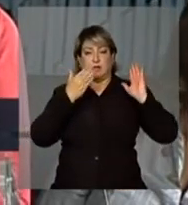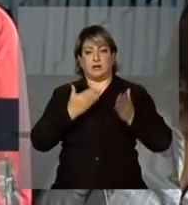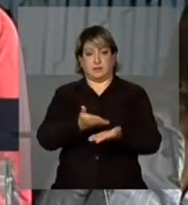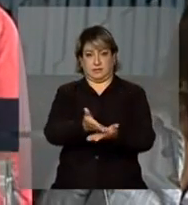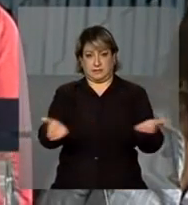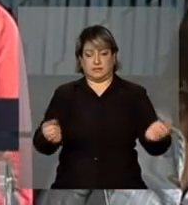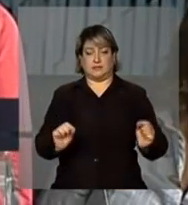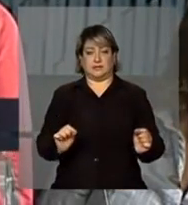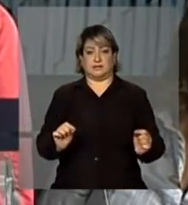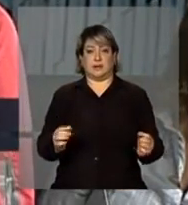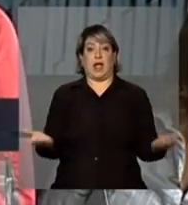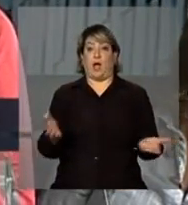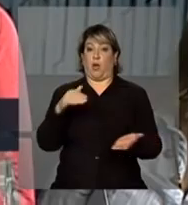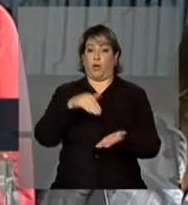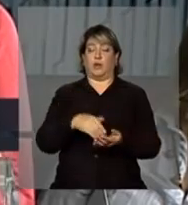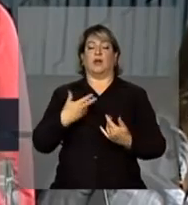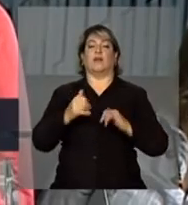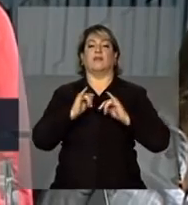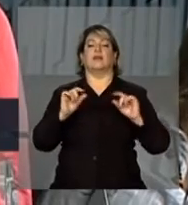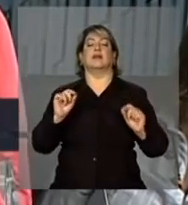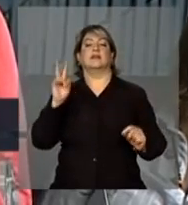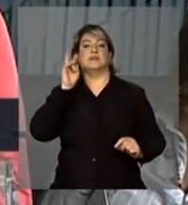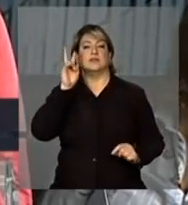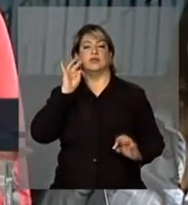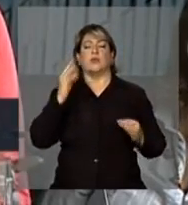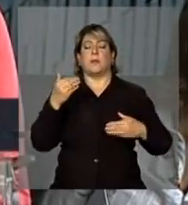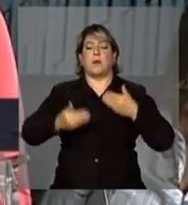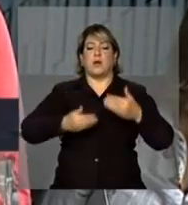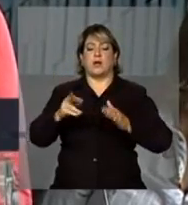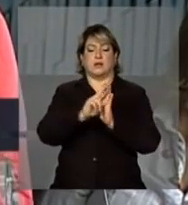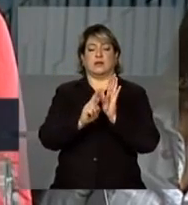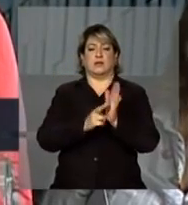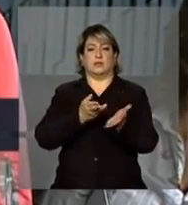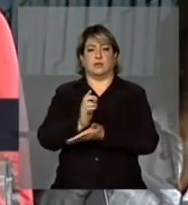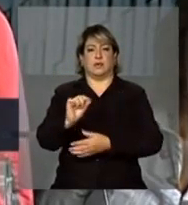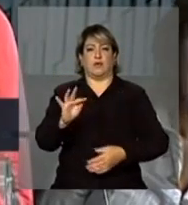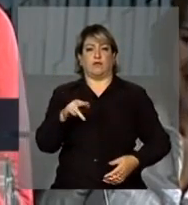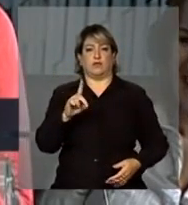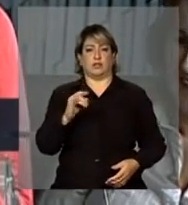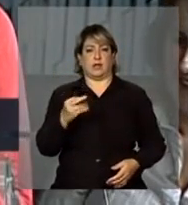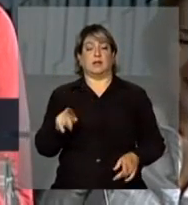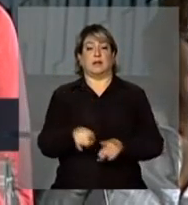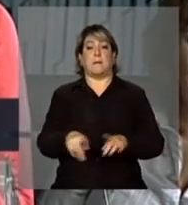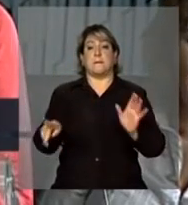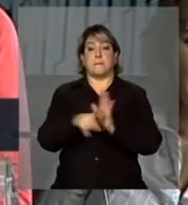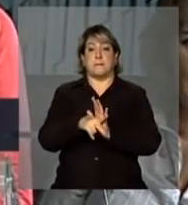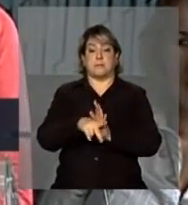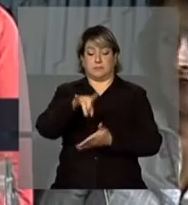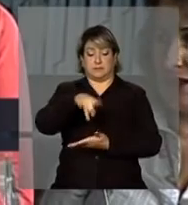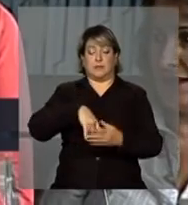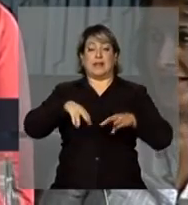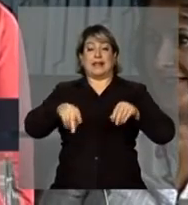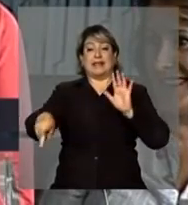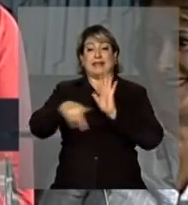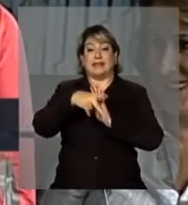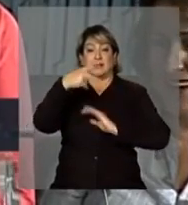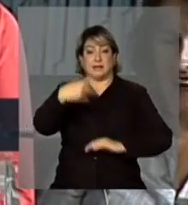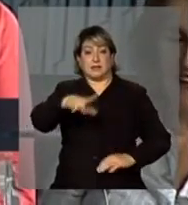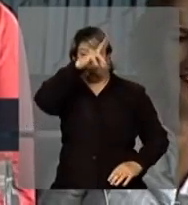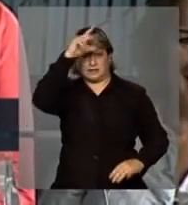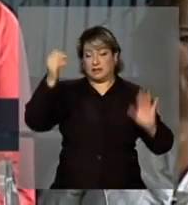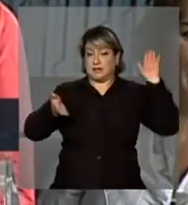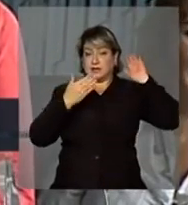Por último, eu queria destacar todos os processos de regulamentação fundiária e a garantia de posse plena das terras indígenas,